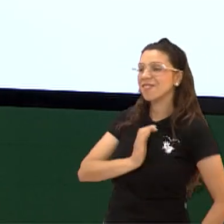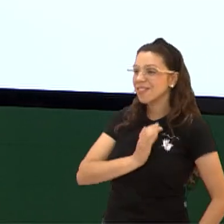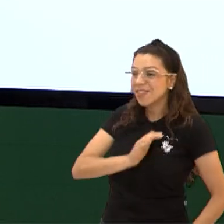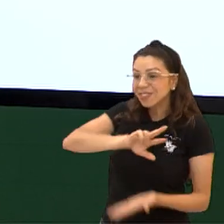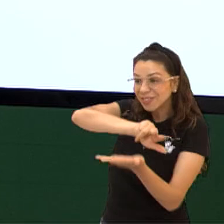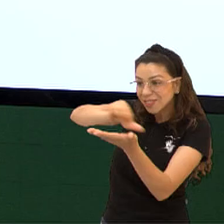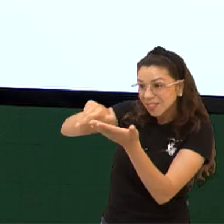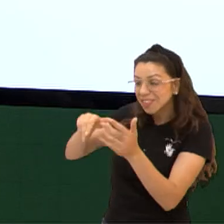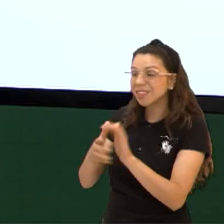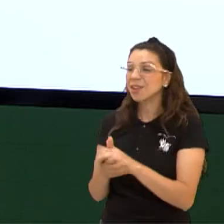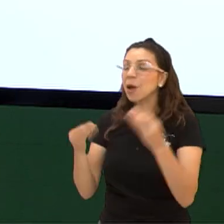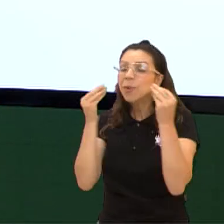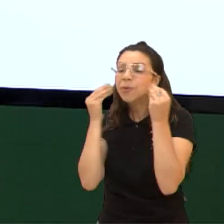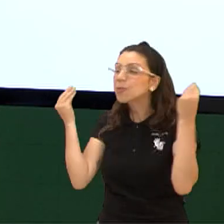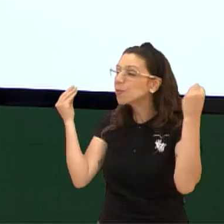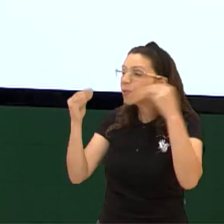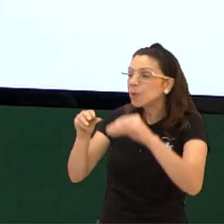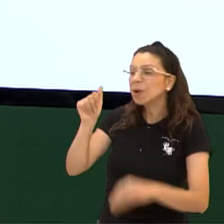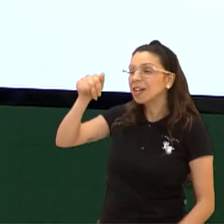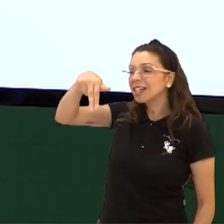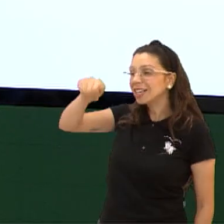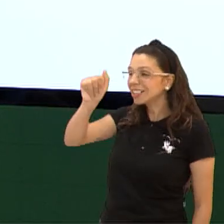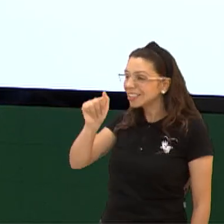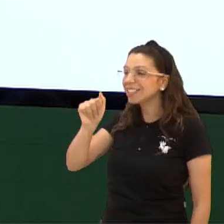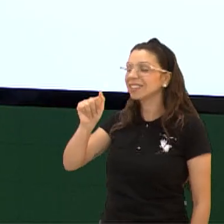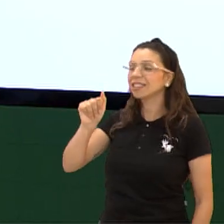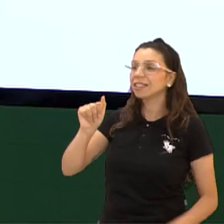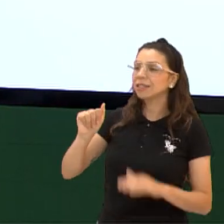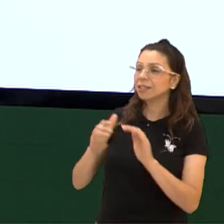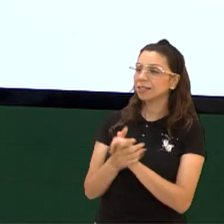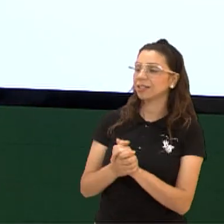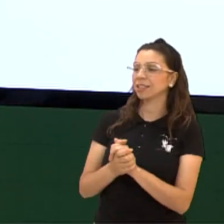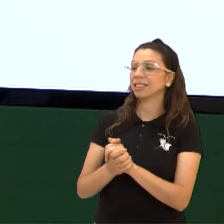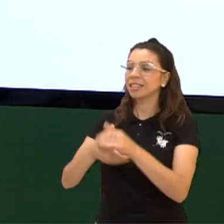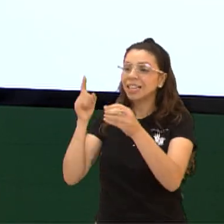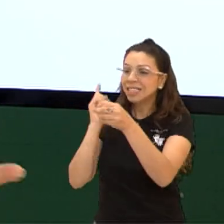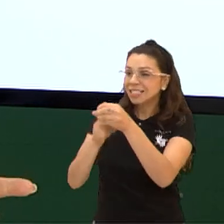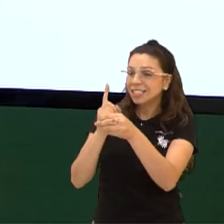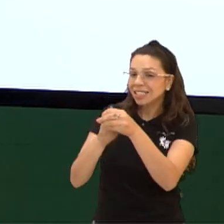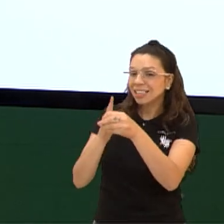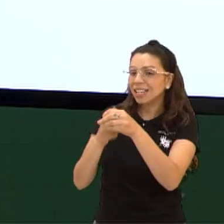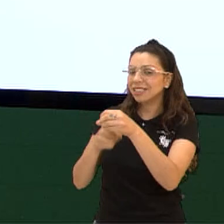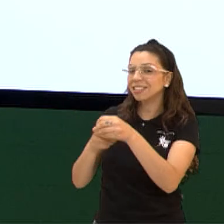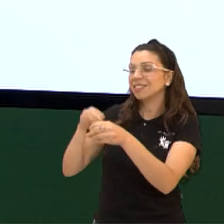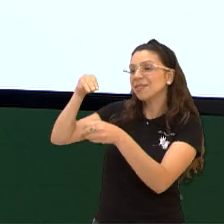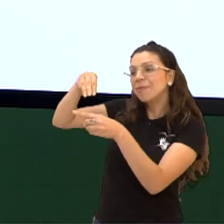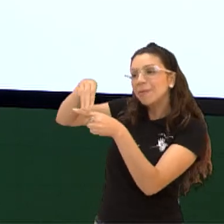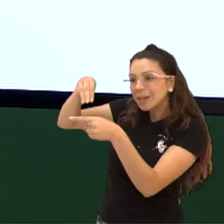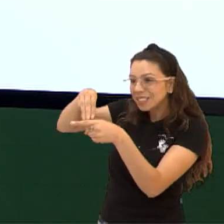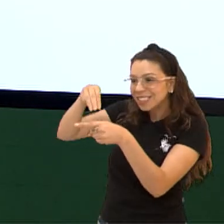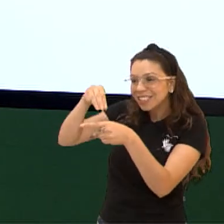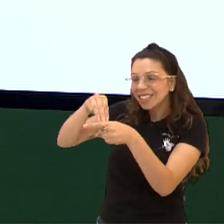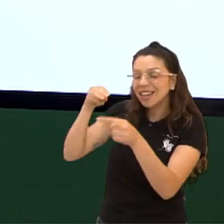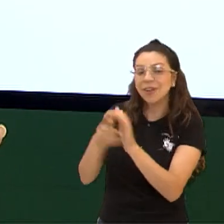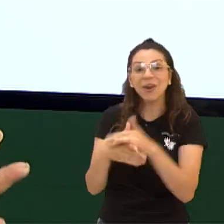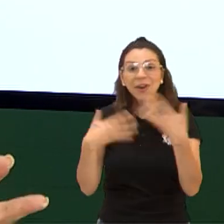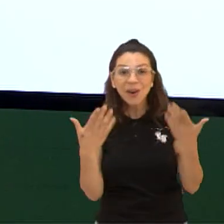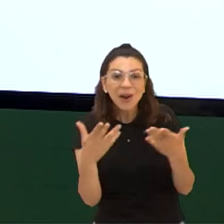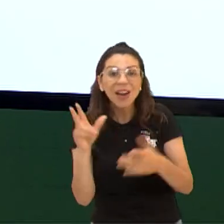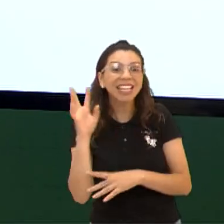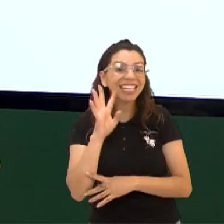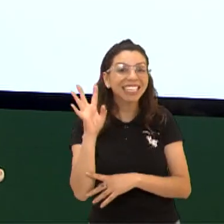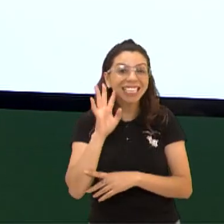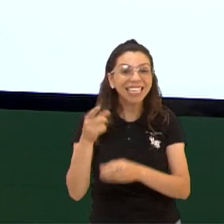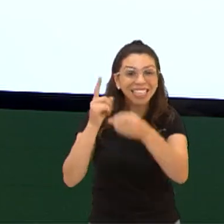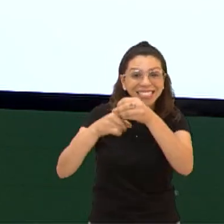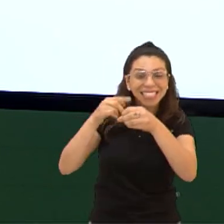vários. Manda um beijo, Ana Beatriz de Maringá. Olha só, região norte do estado, mandando,